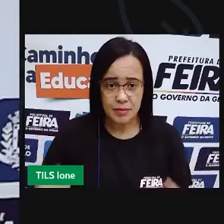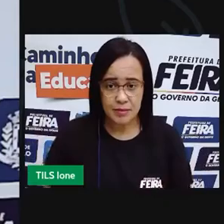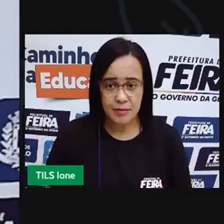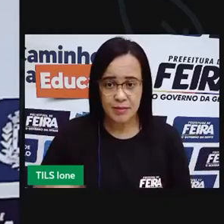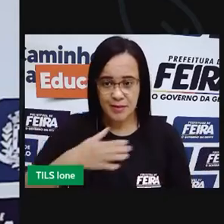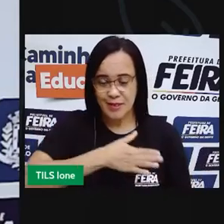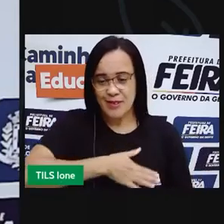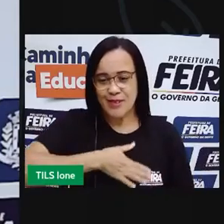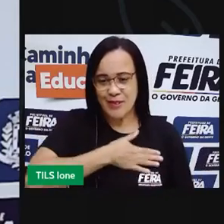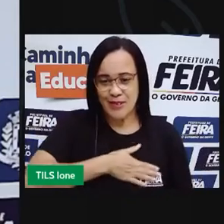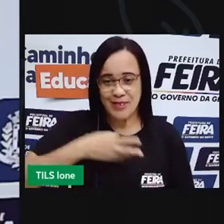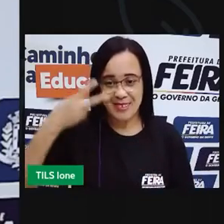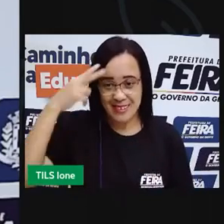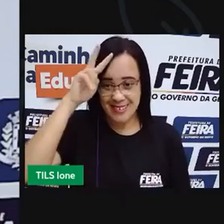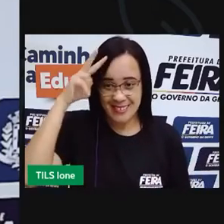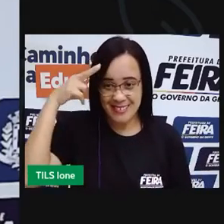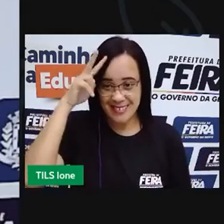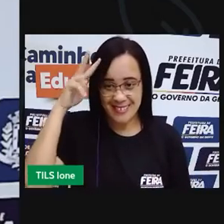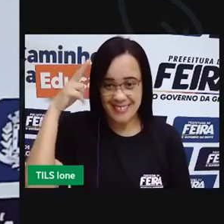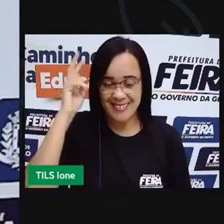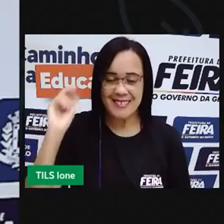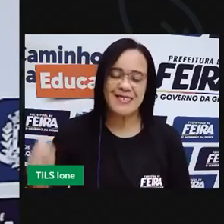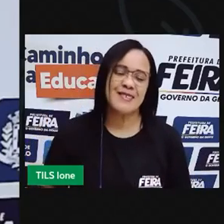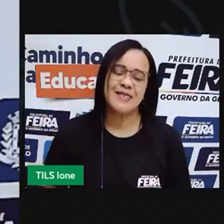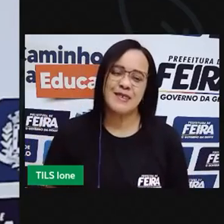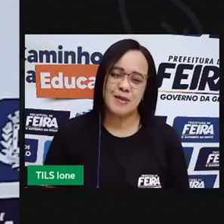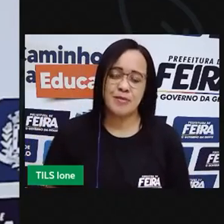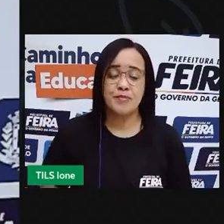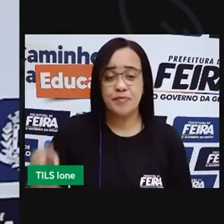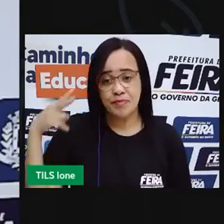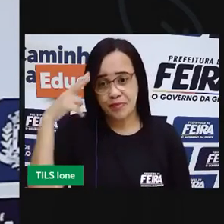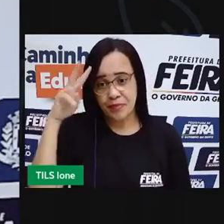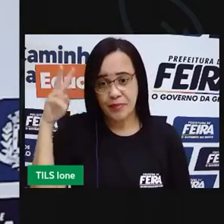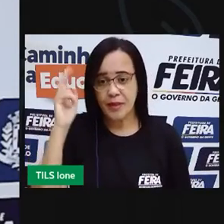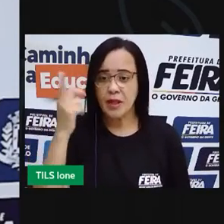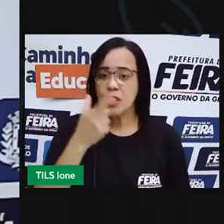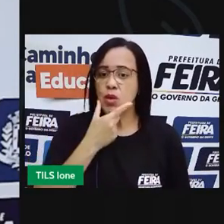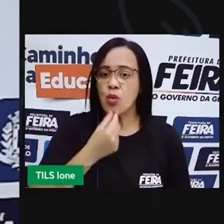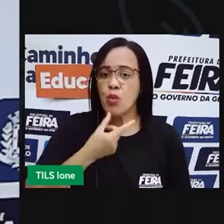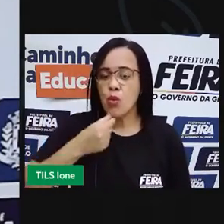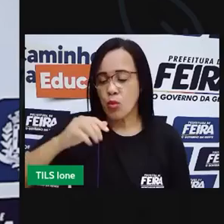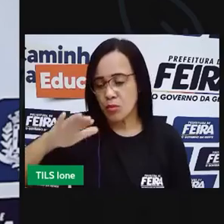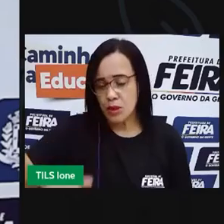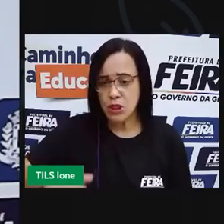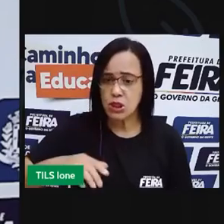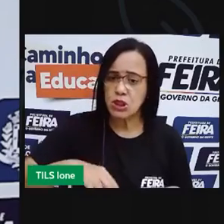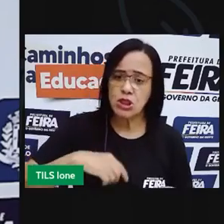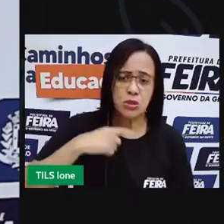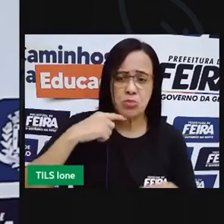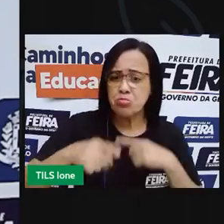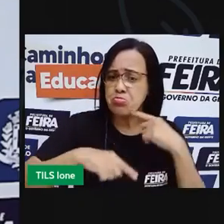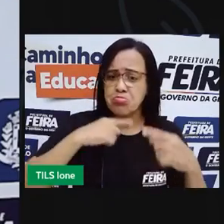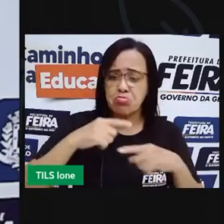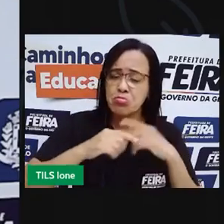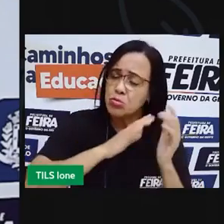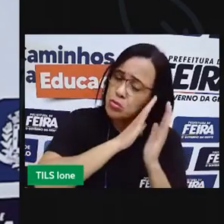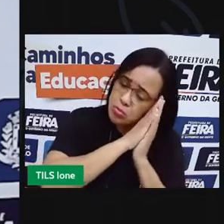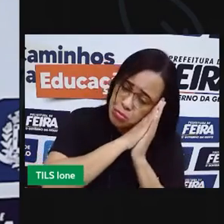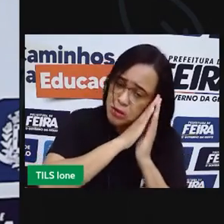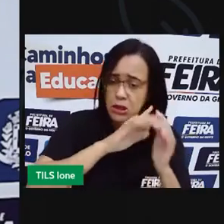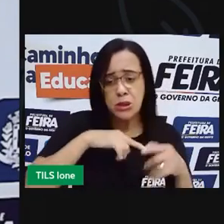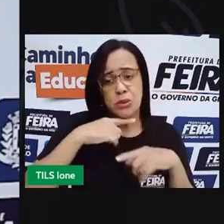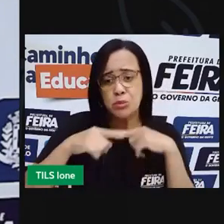a história é a história de um menino que não conseguia dormir e ele ficava